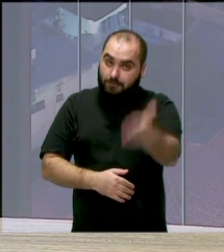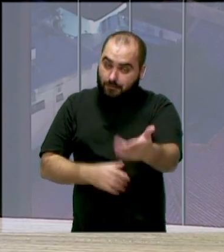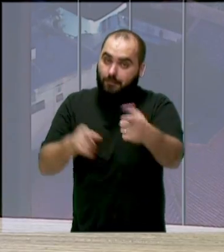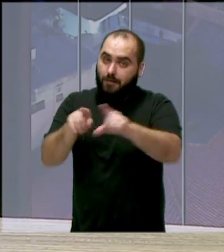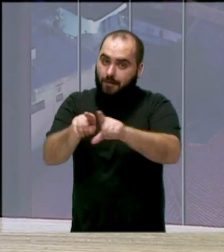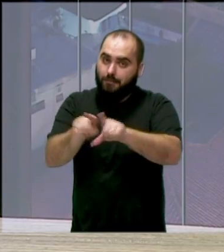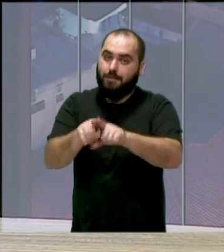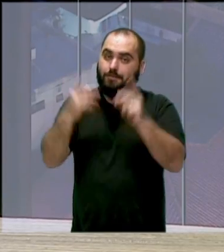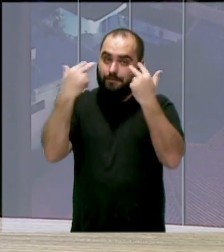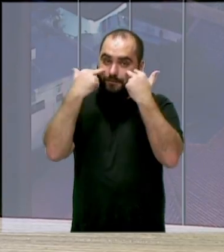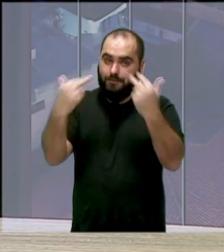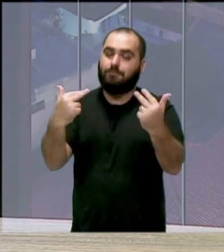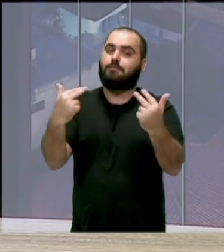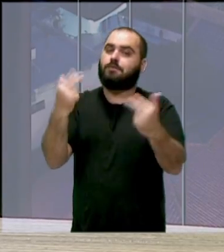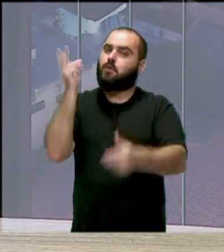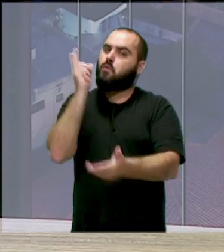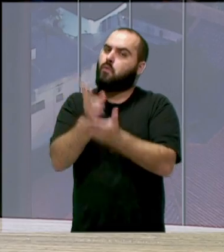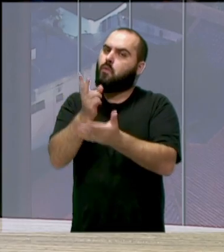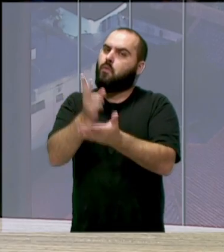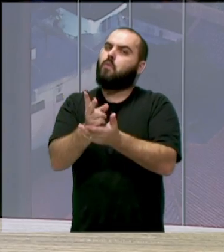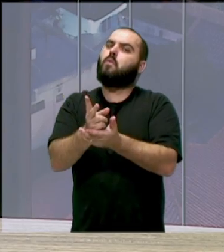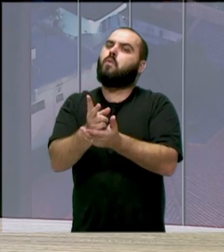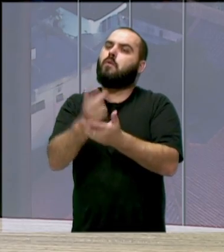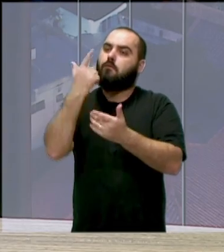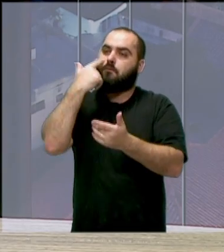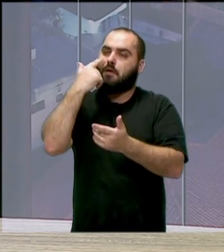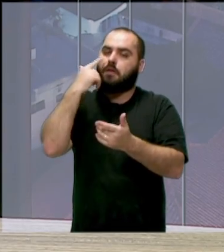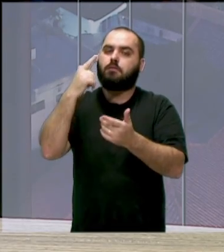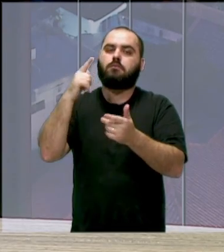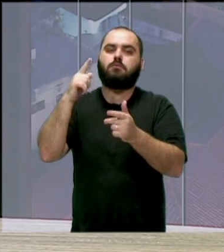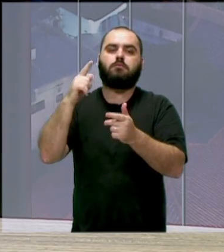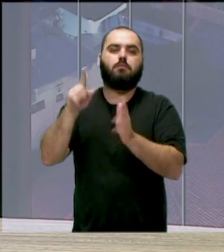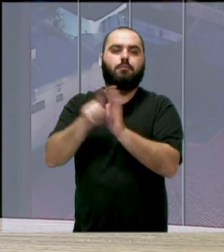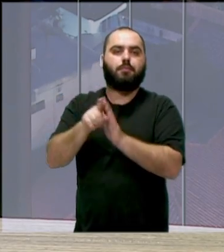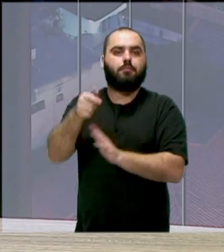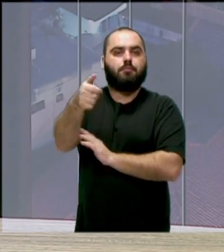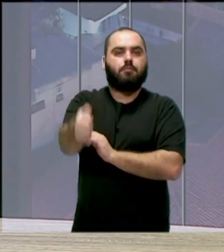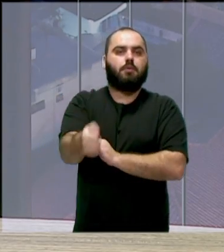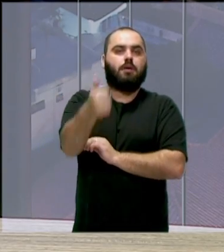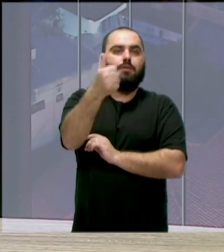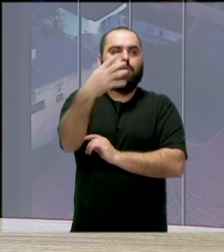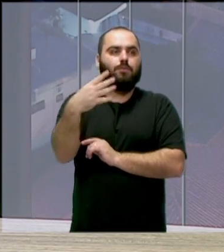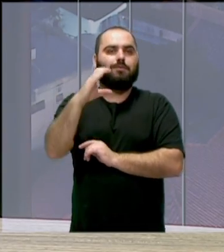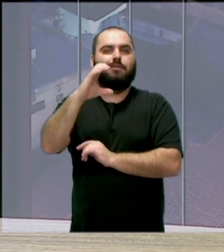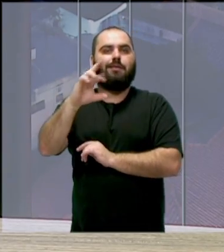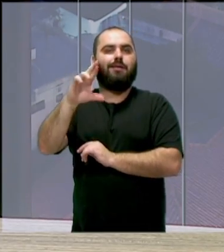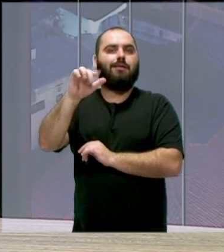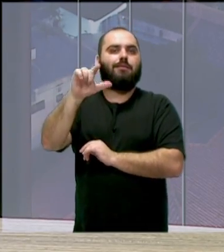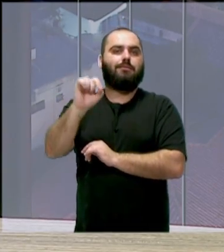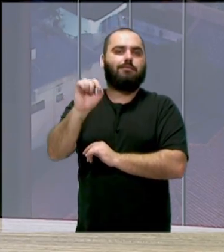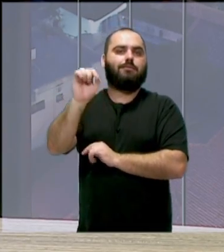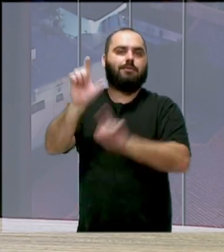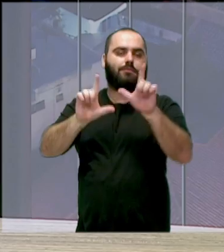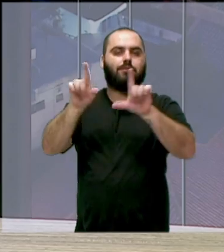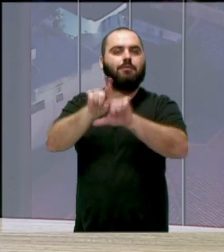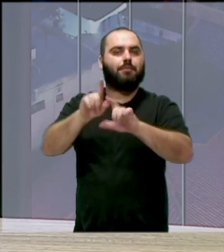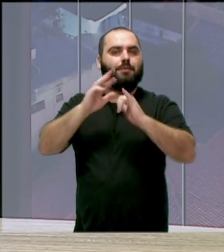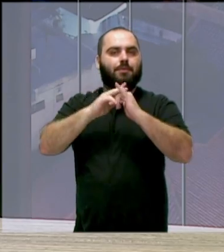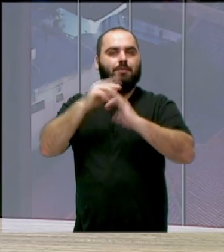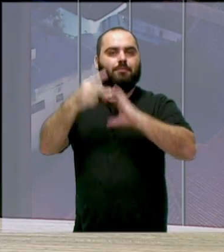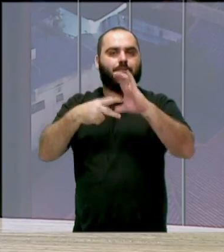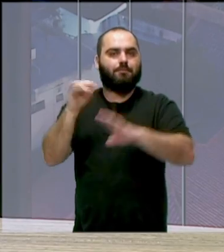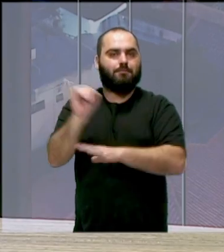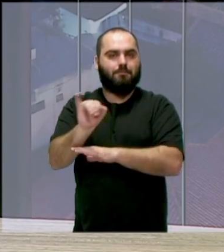que nos acompanha. Continue acompanhando a nossa programação pelo canal 14 da Claro TV e também no YouTube da Câmara de